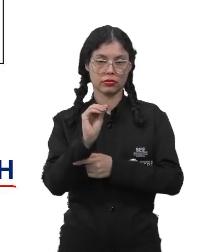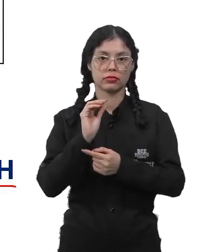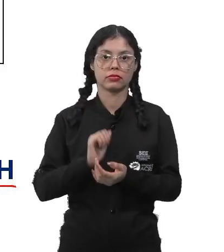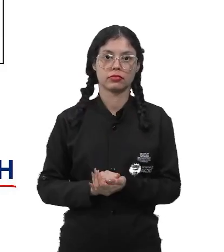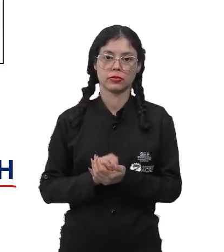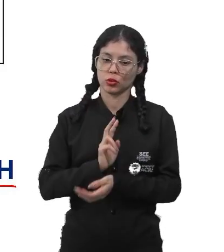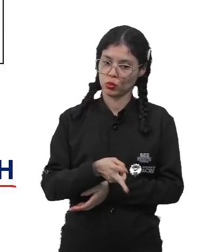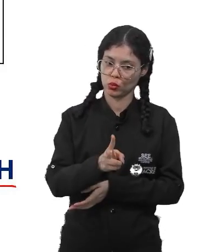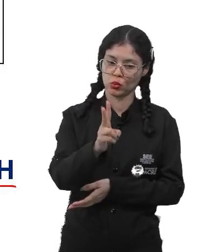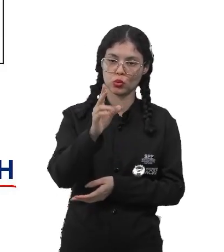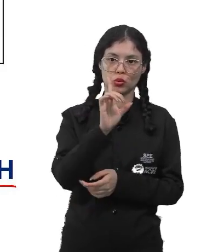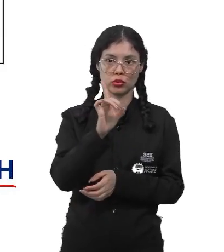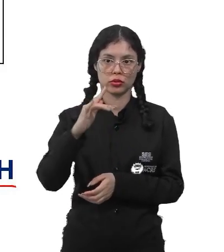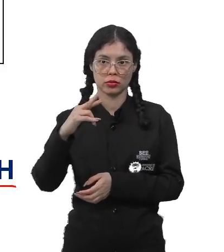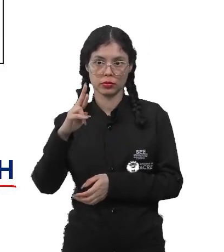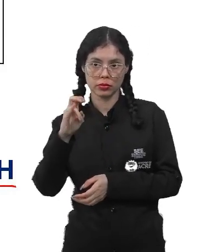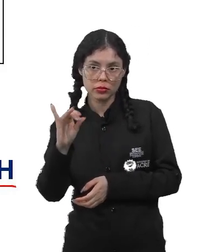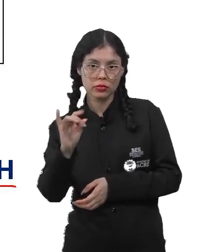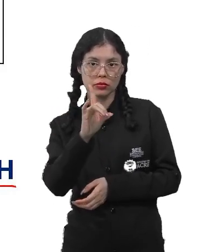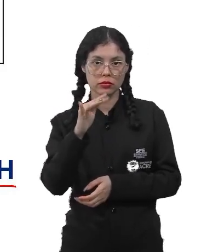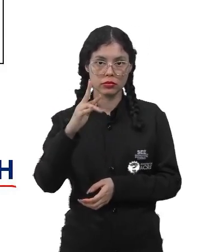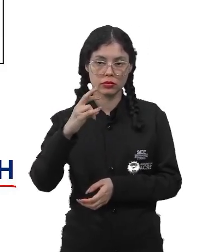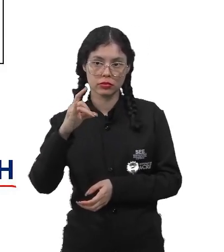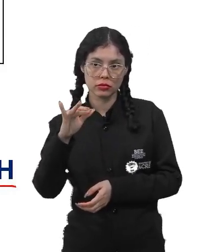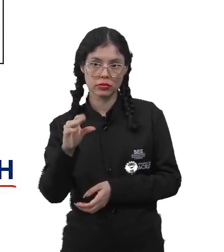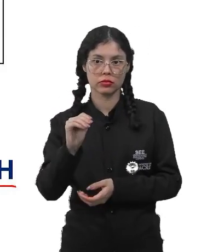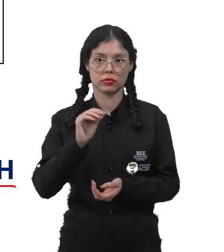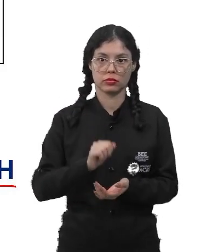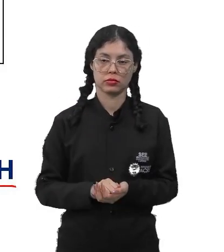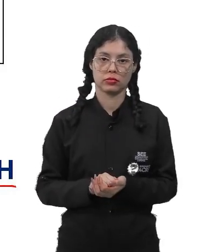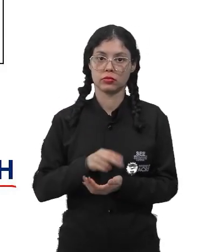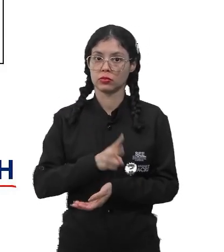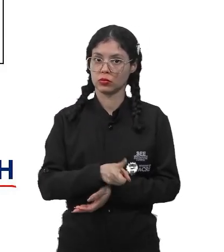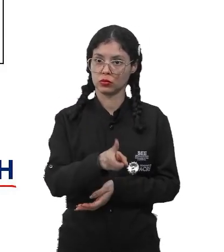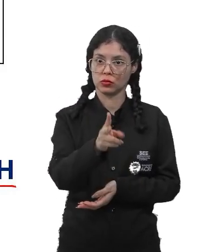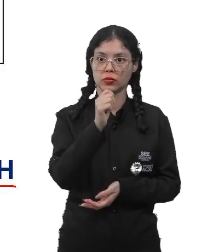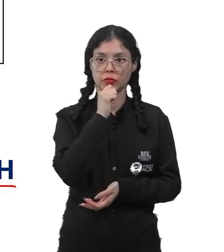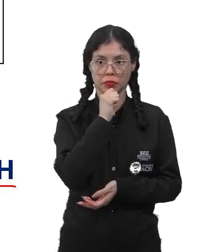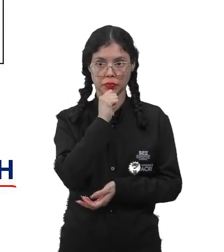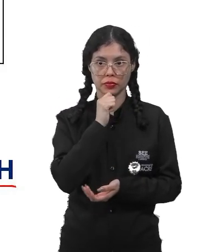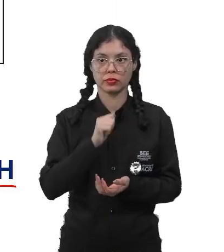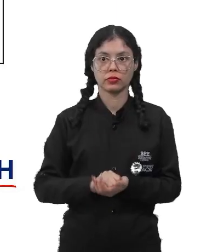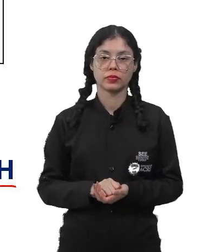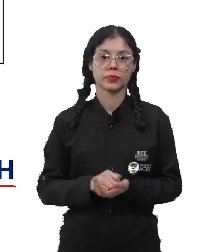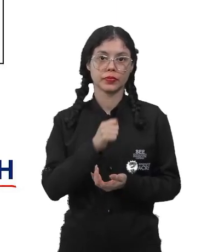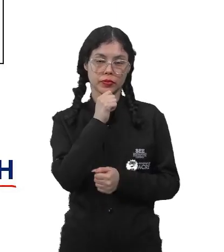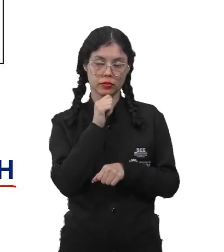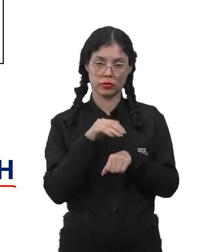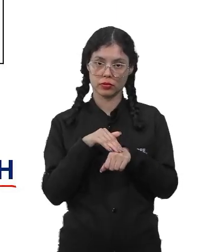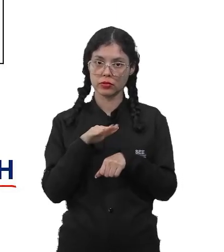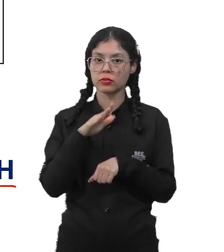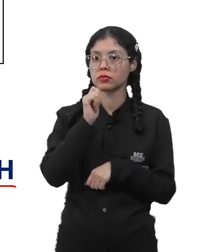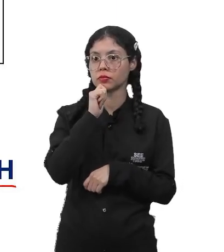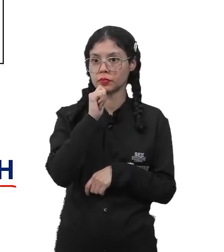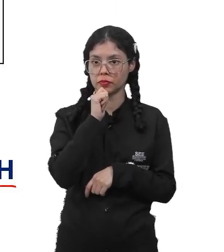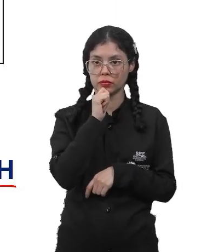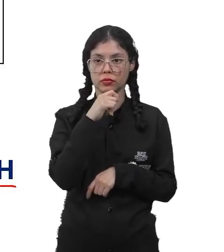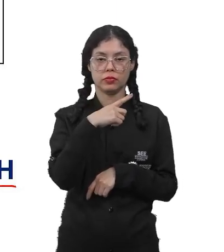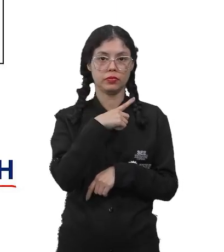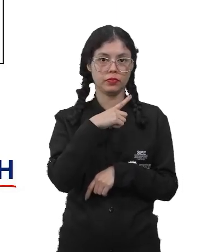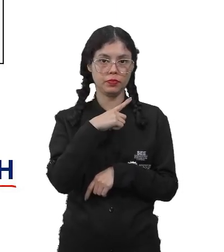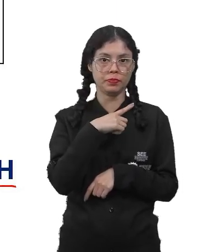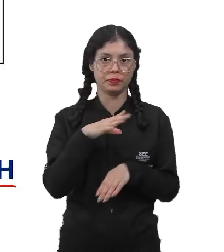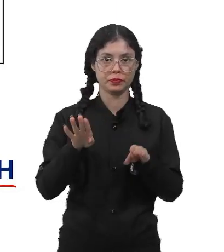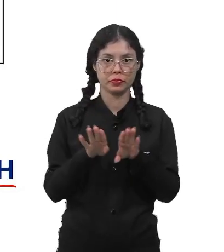intensa do que a dipolo-dipolo e, por fim, a dipolo induzida. Mas, além dessas ligações, ainda